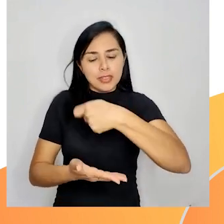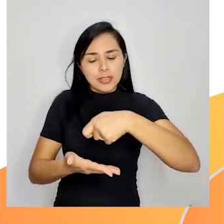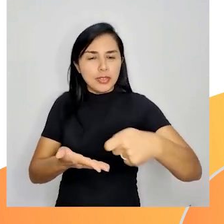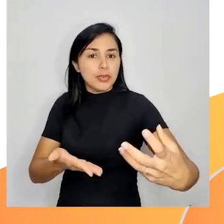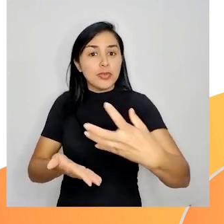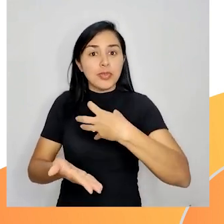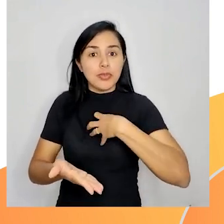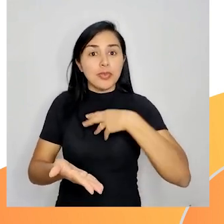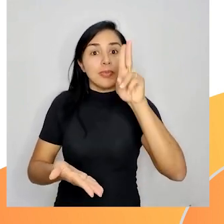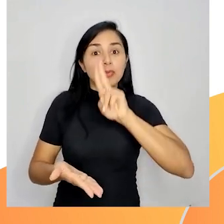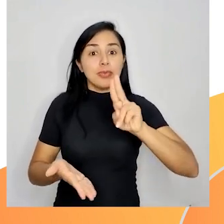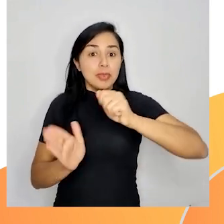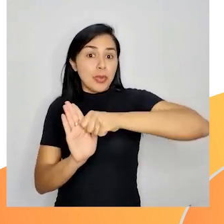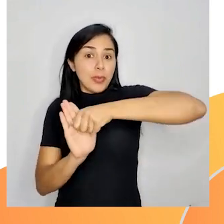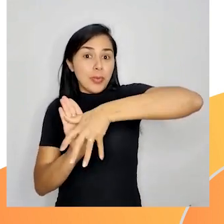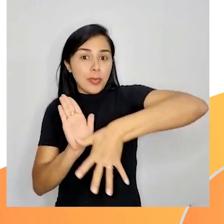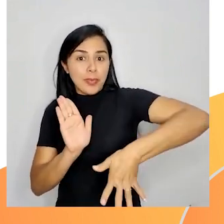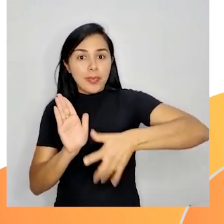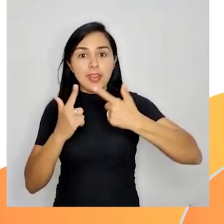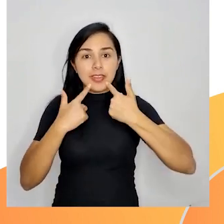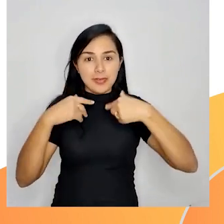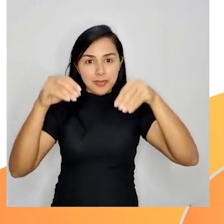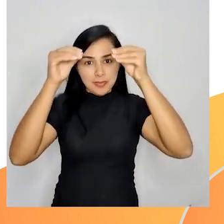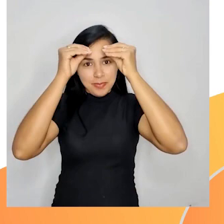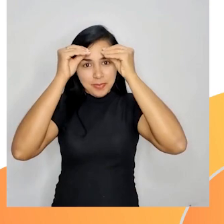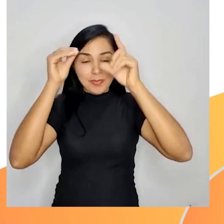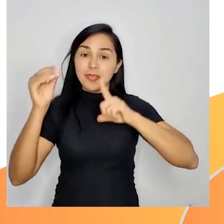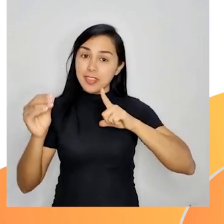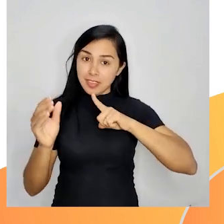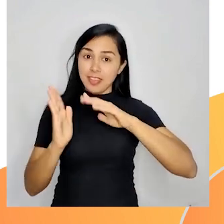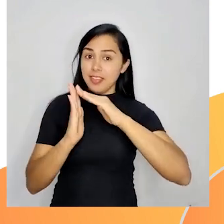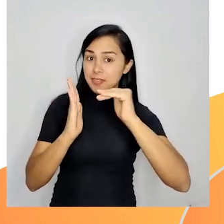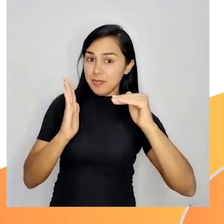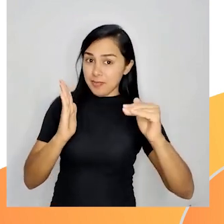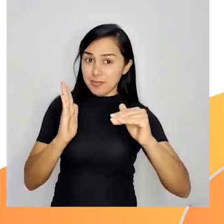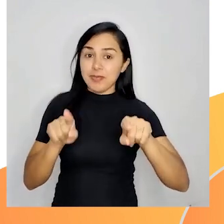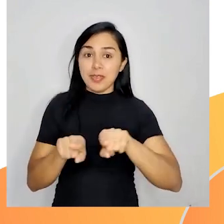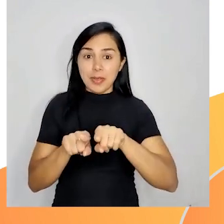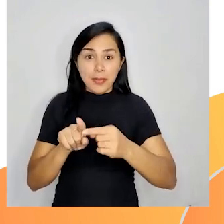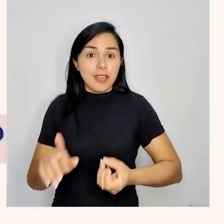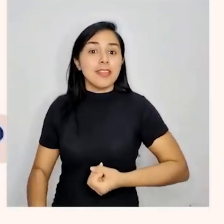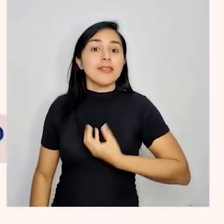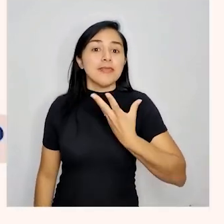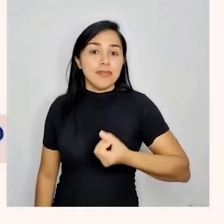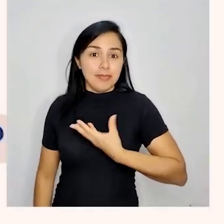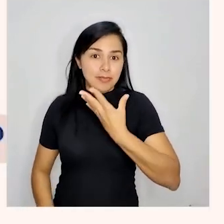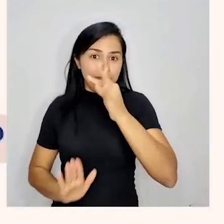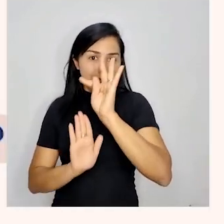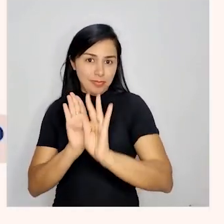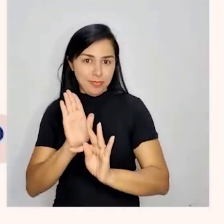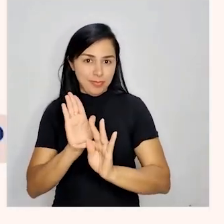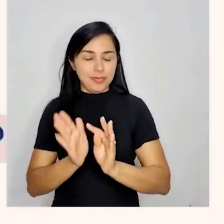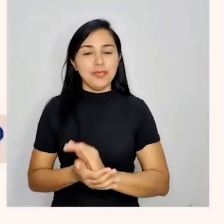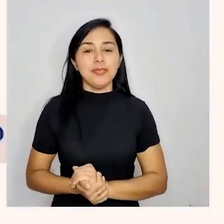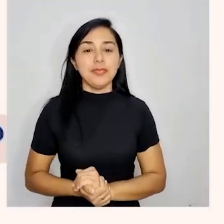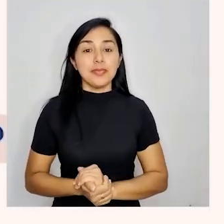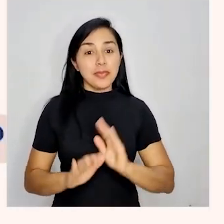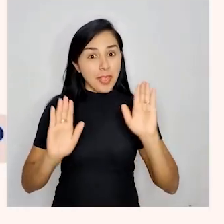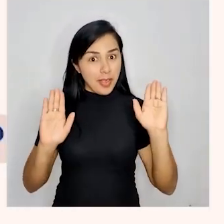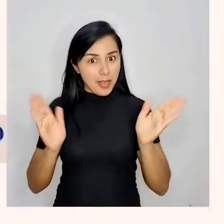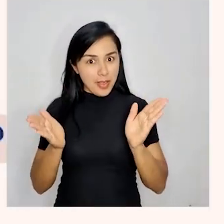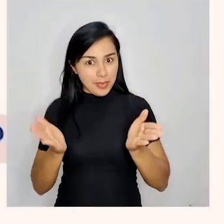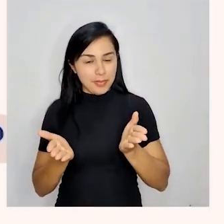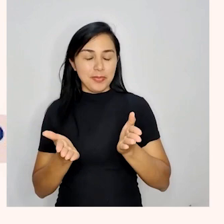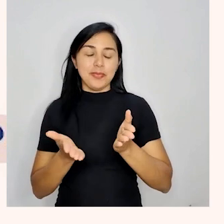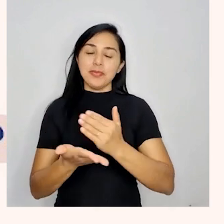de linguagem, que traz estética e expressividade para os textos. Bom, vamos deixar de